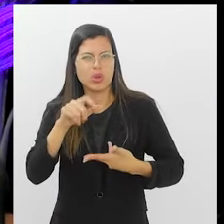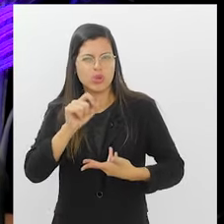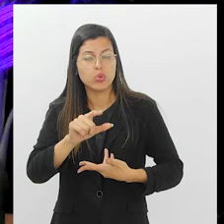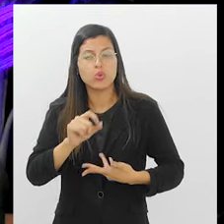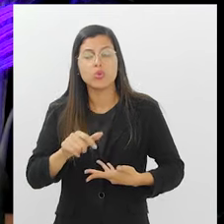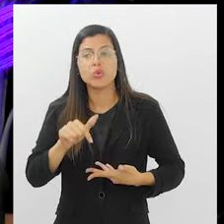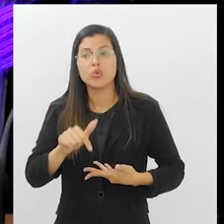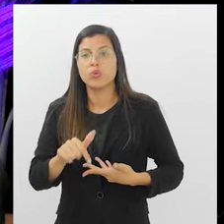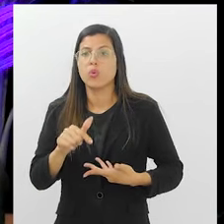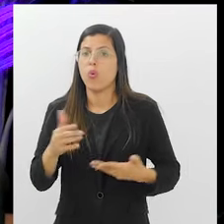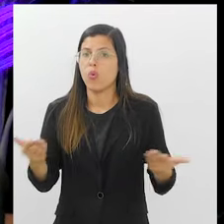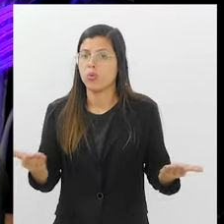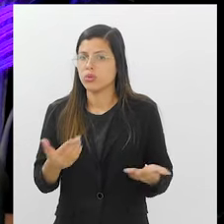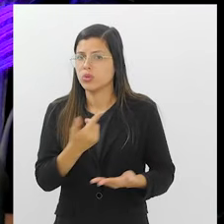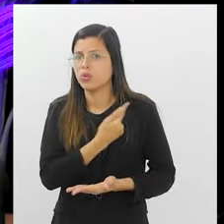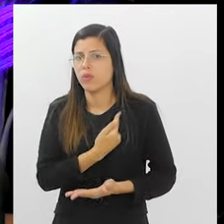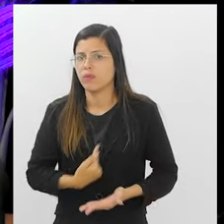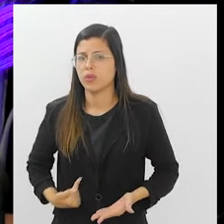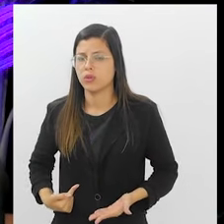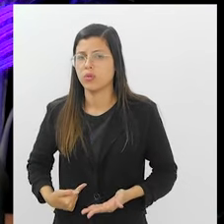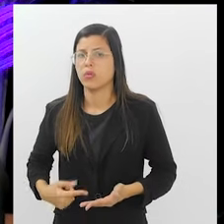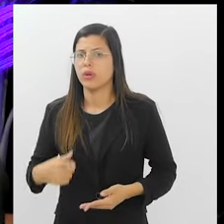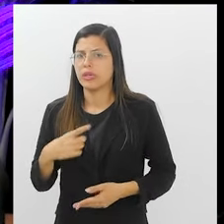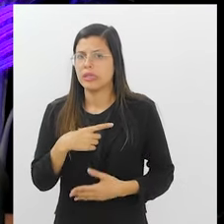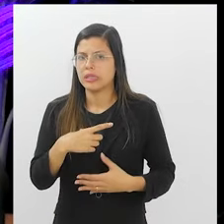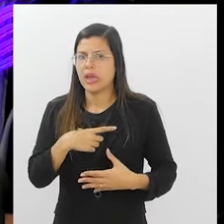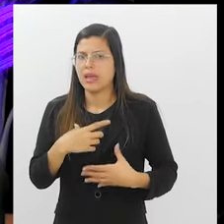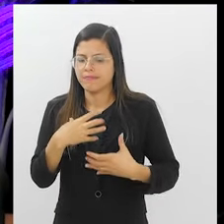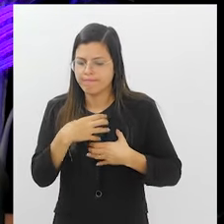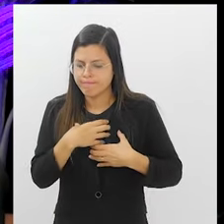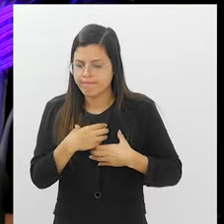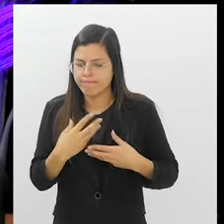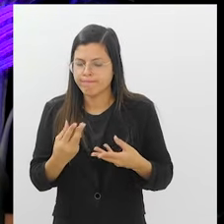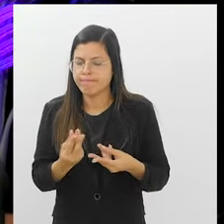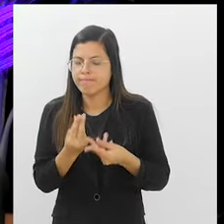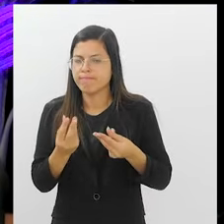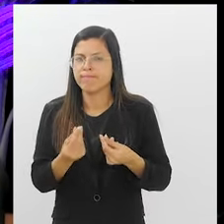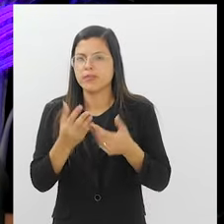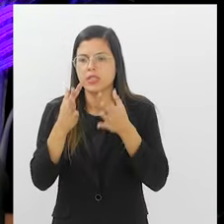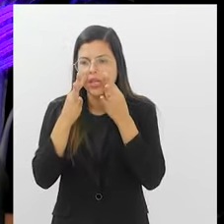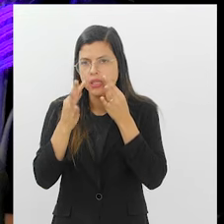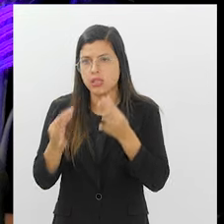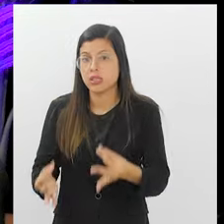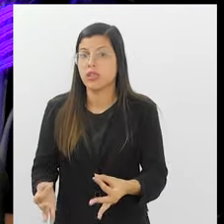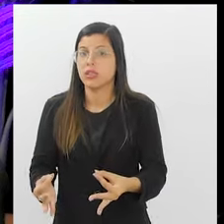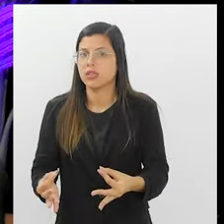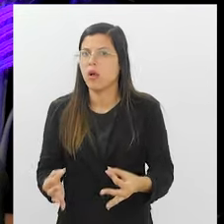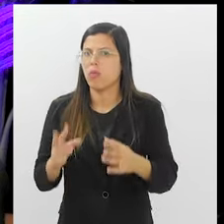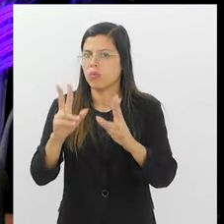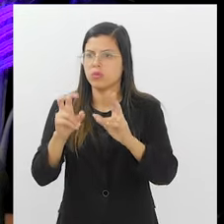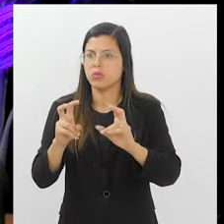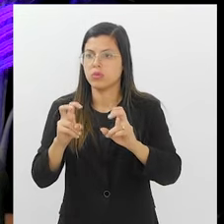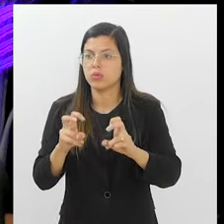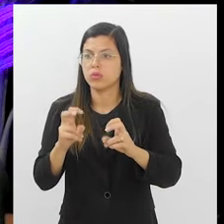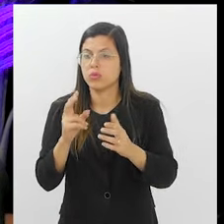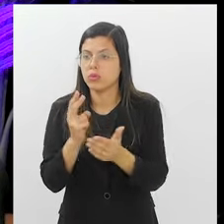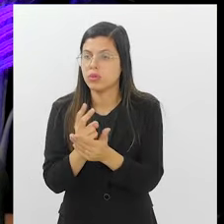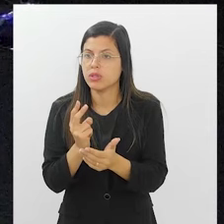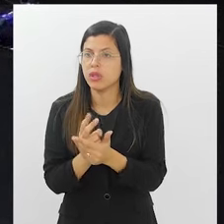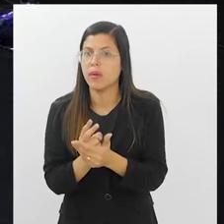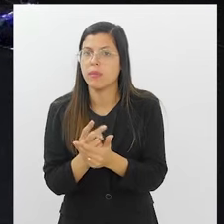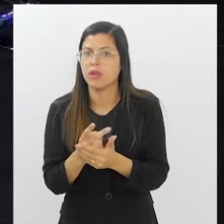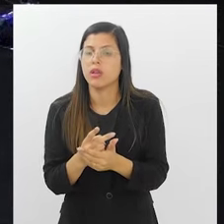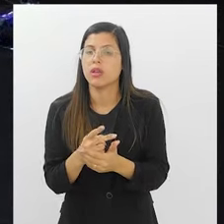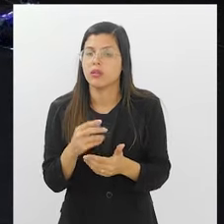momento, né? Então, nós temos hoje um governador que tem essa sensibilidade por essa pasta, né? Que procura sempre estar com